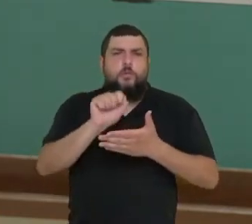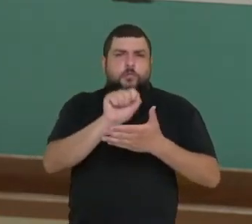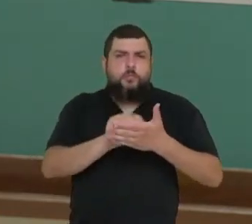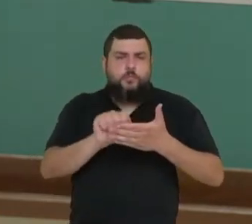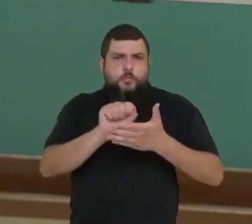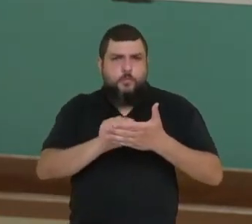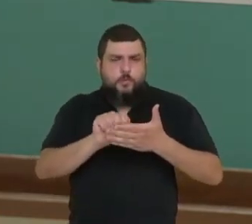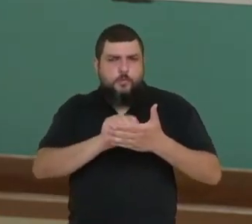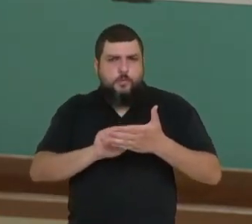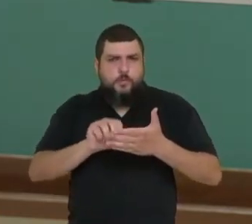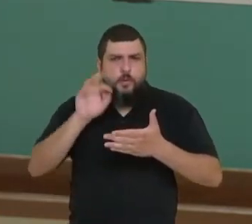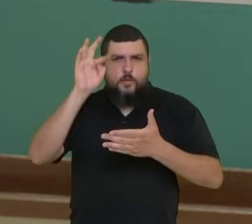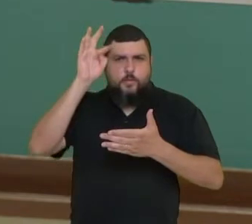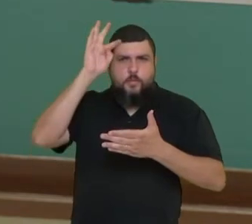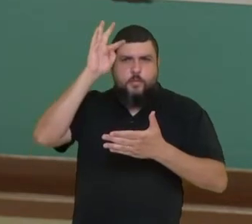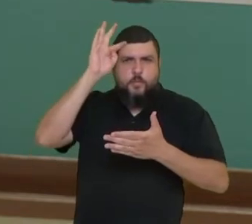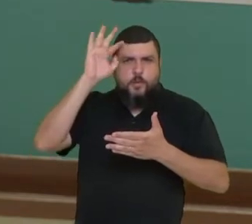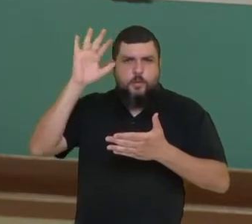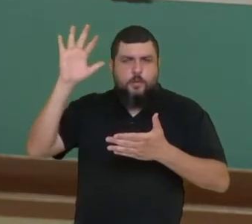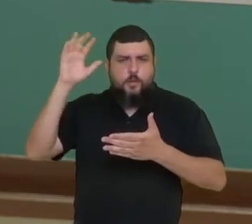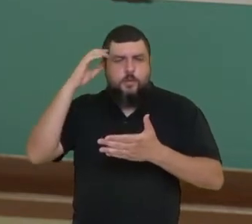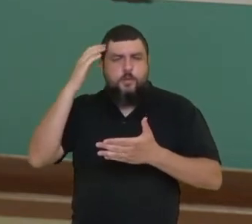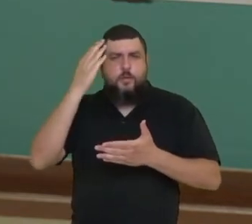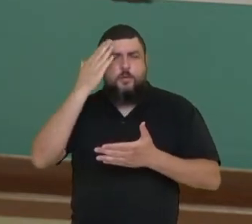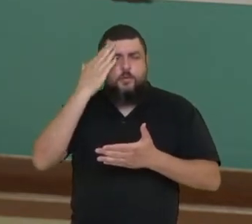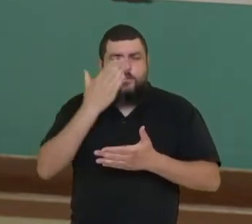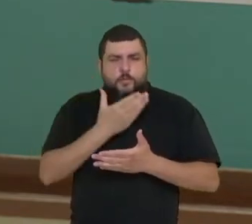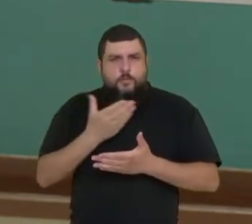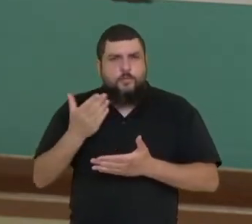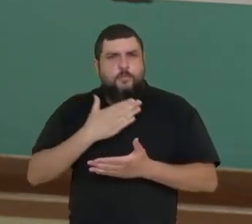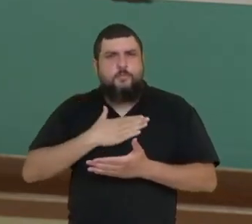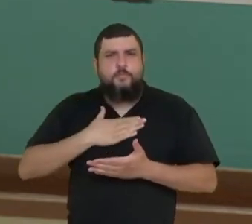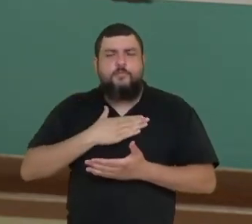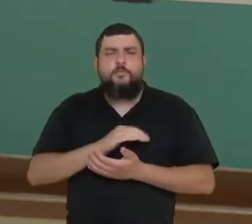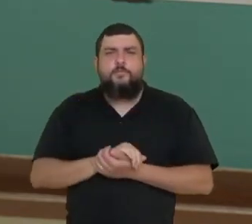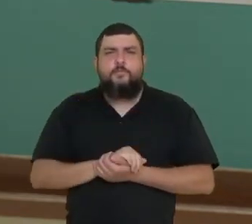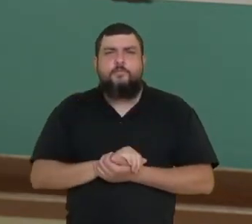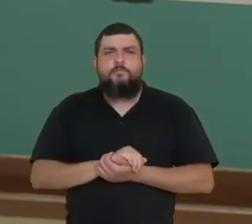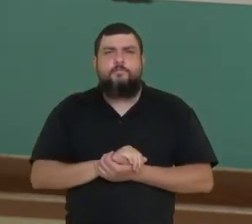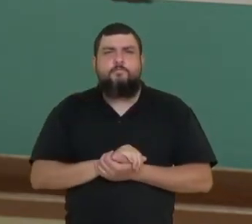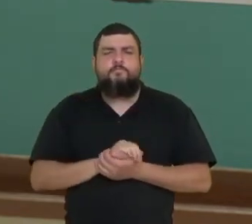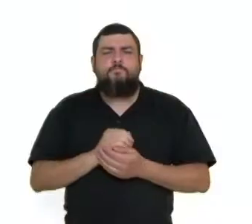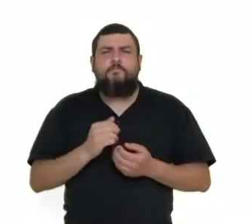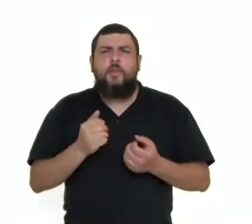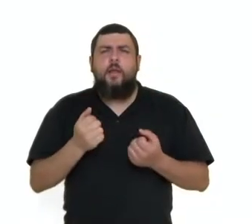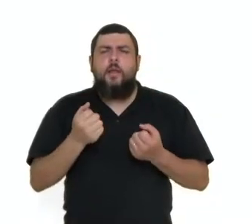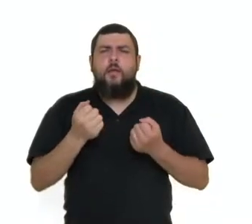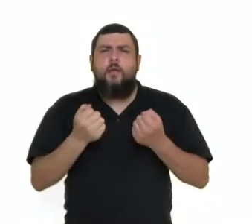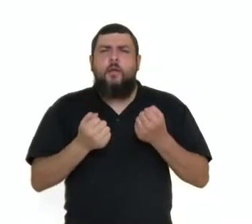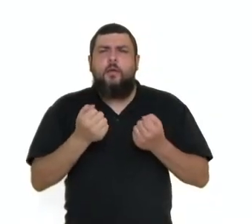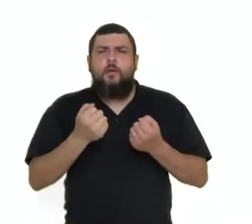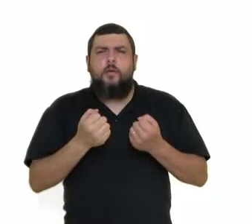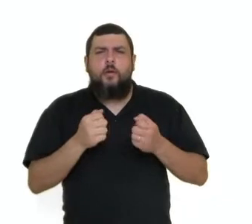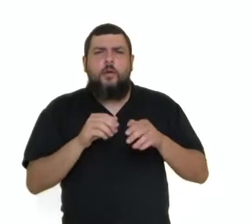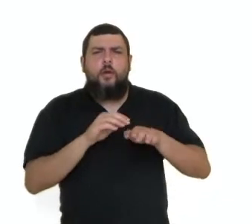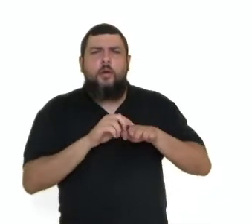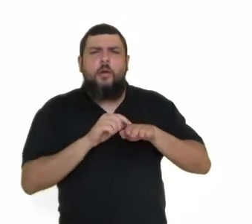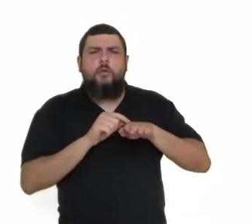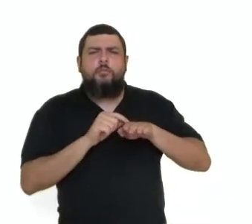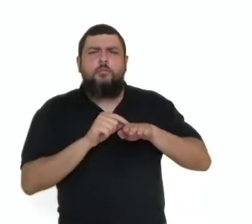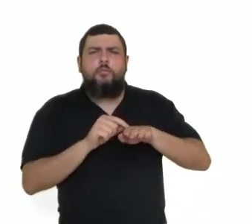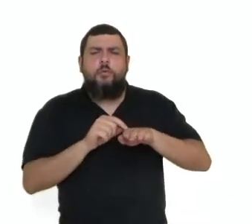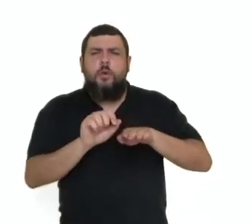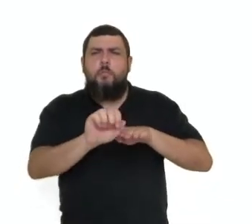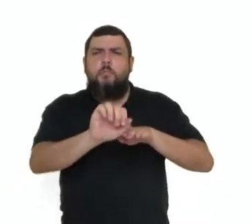parte teórica aqui e eu tenho certeza que você vai gostar. Um automóvel consome mais combustível quando os faróis estão acesos,